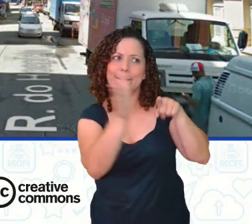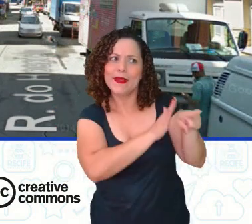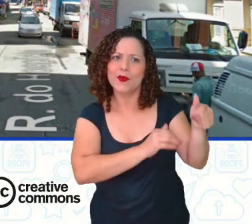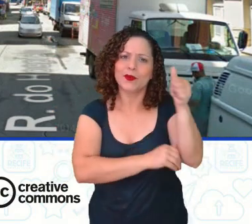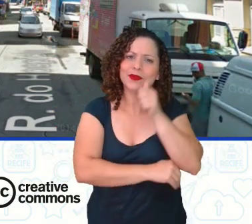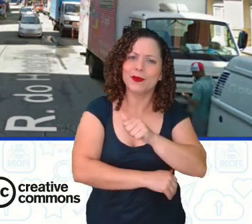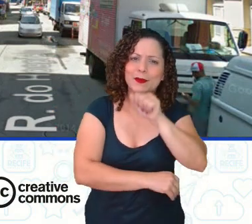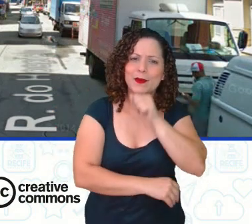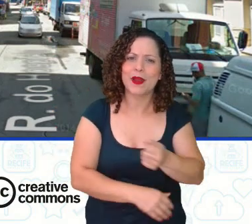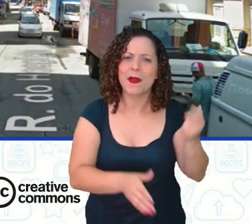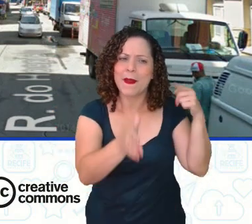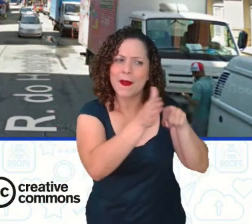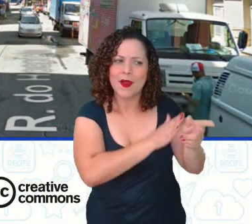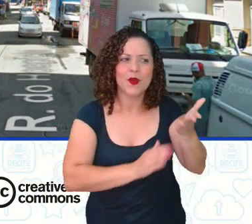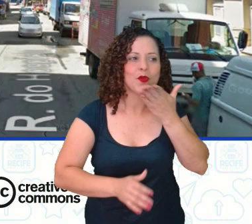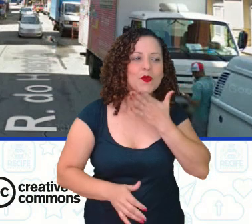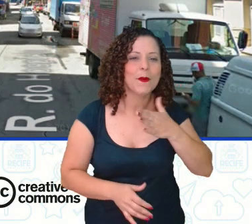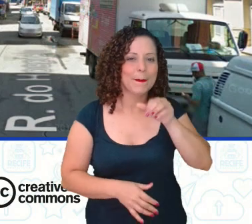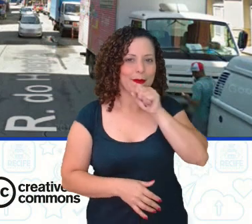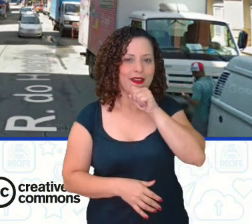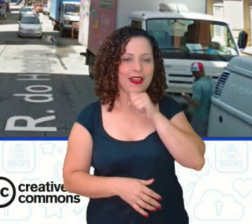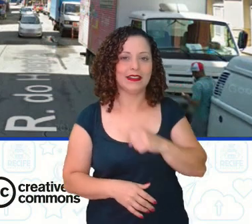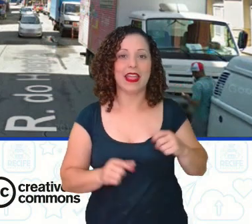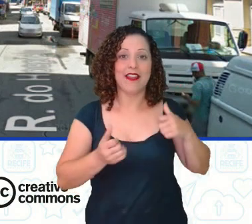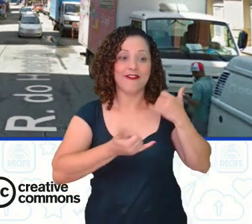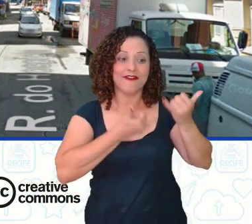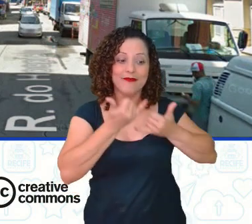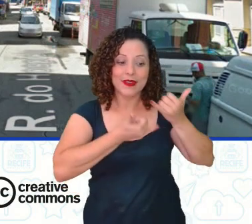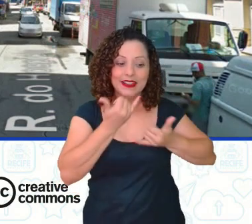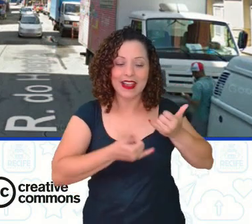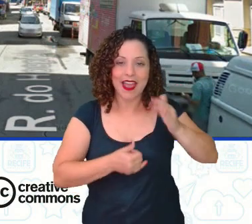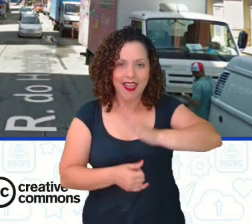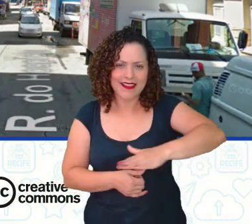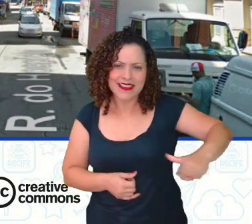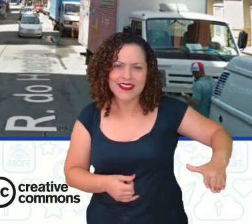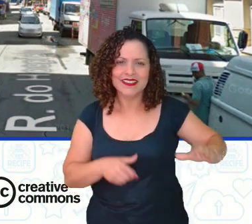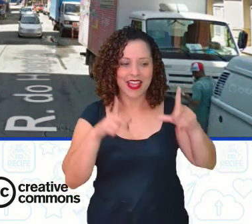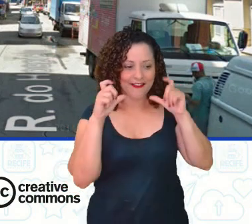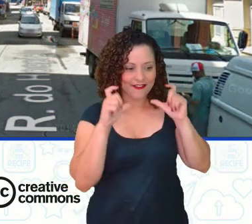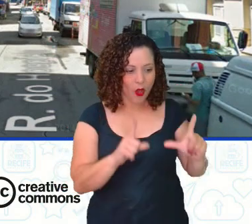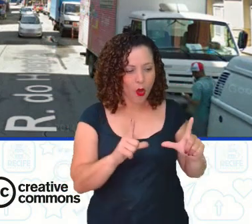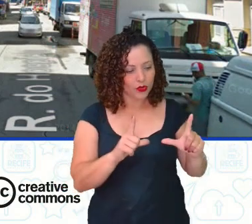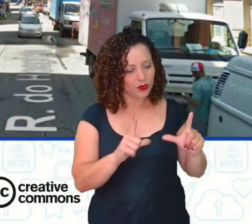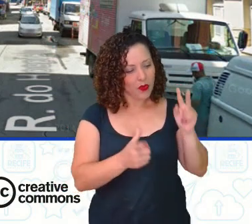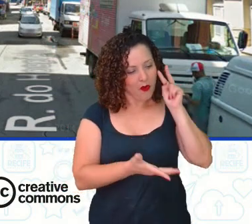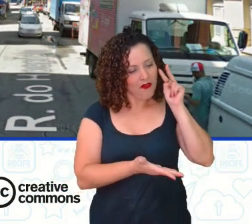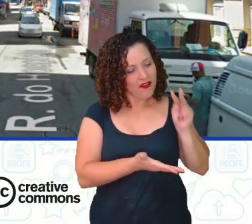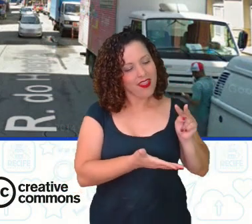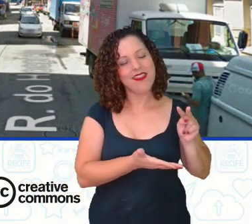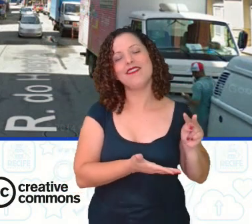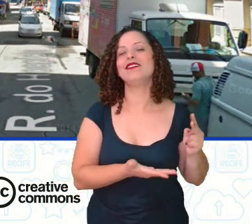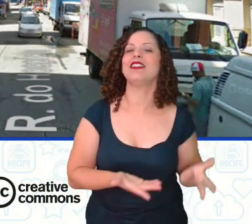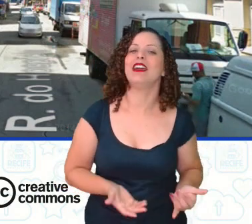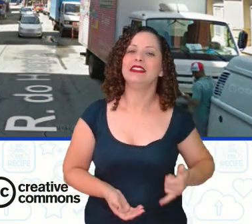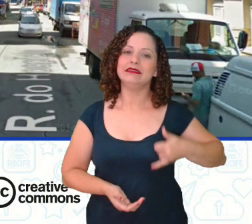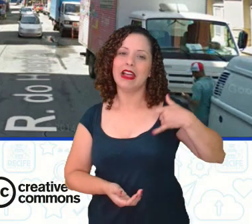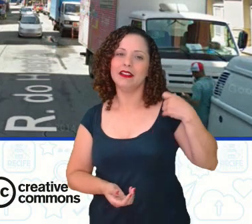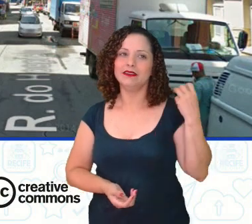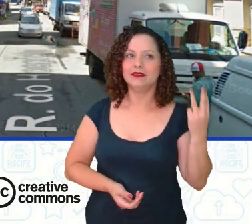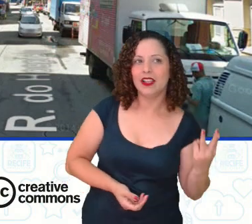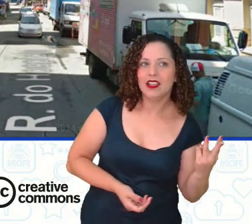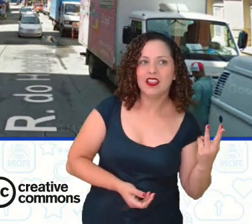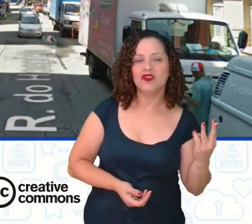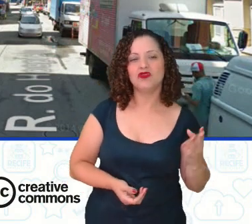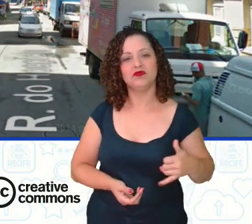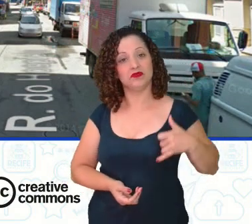mãe, aí pega uma foto sua brincando quando era lá criancinha, 3, 4 anos, na sua rua